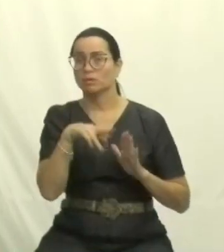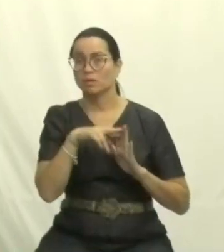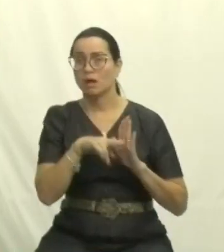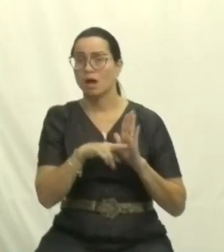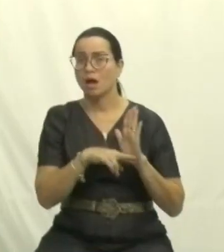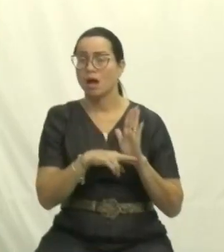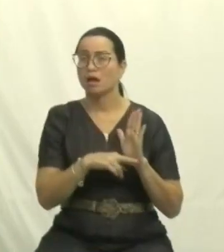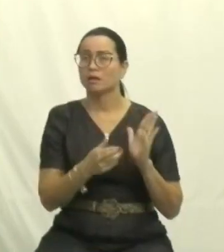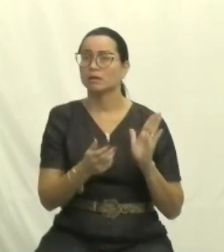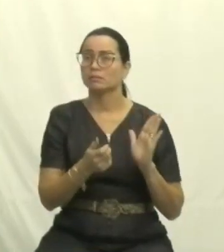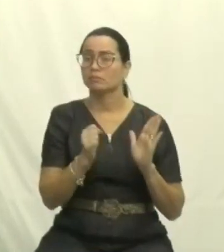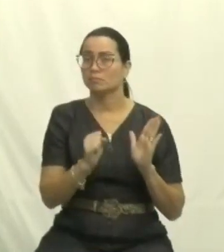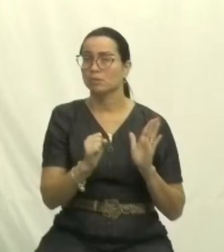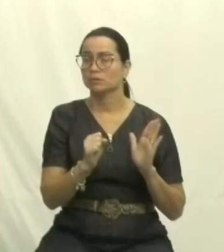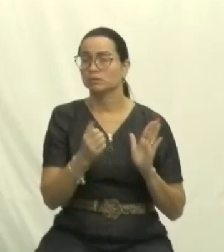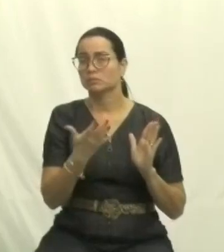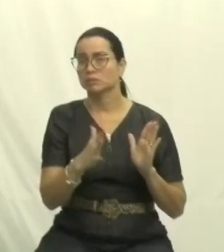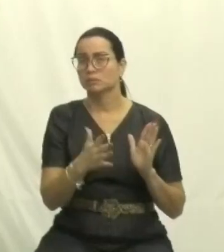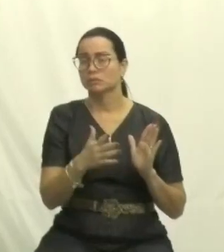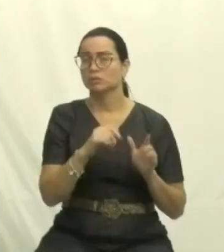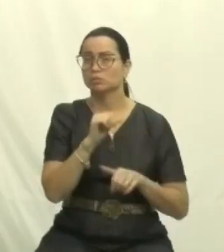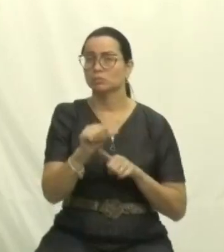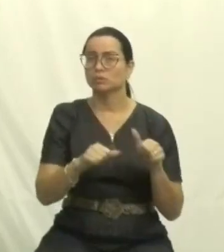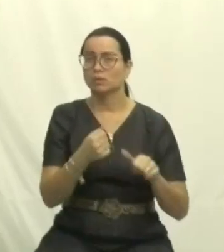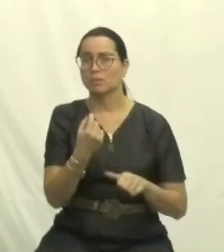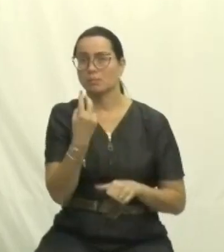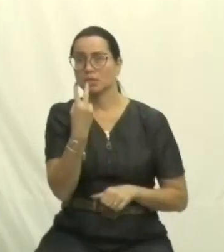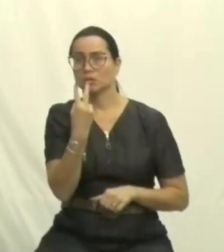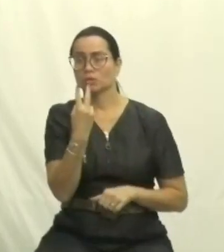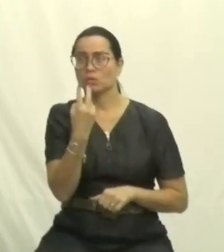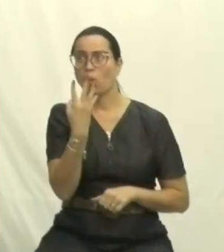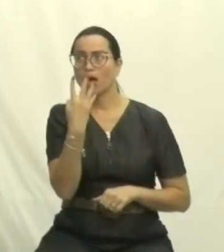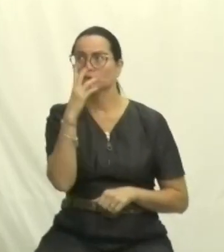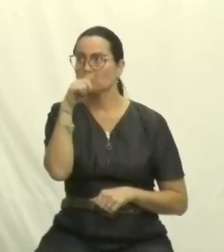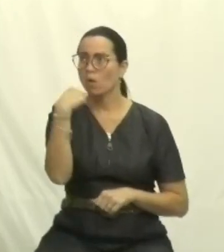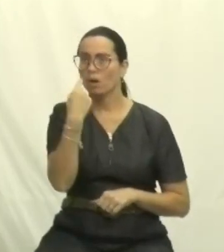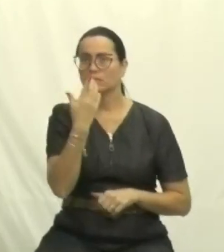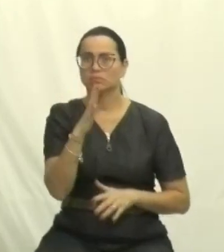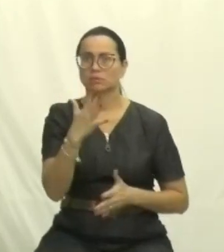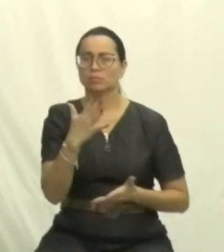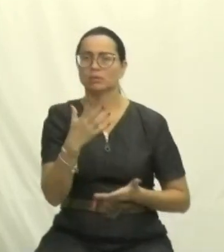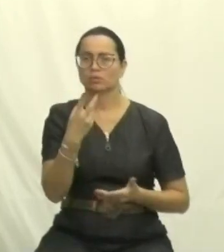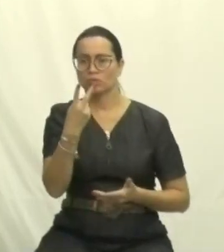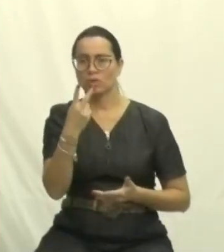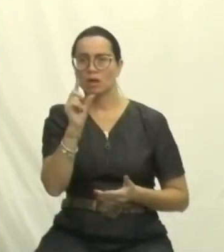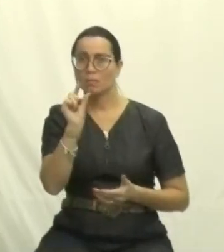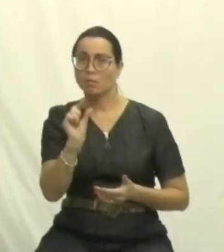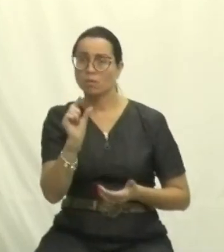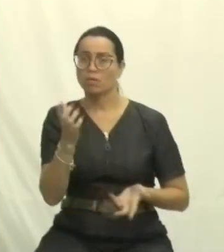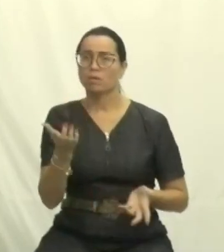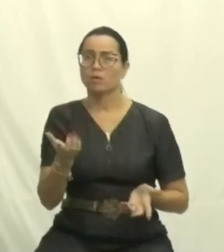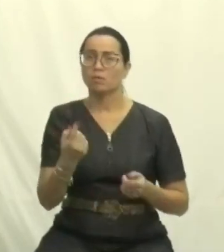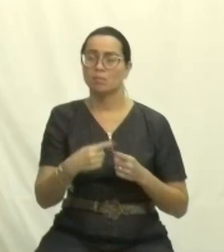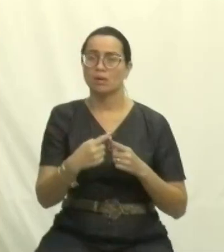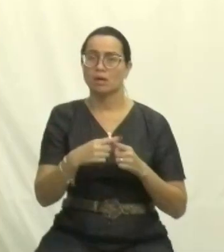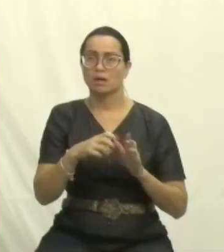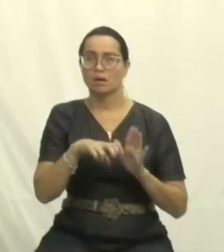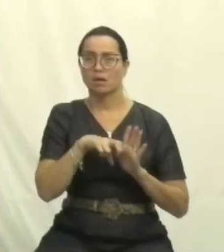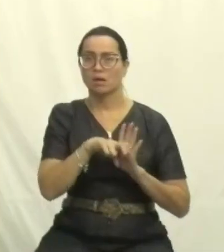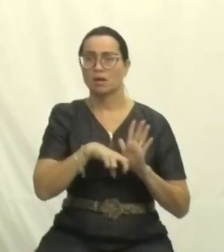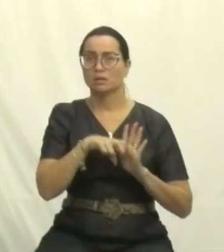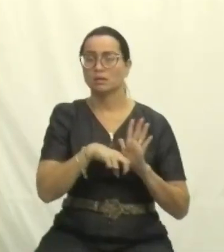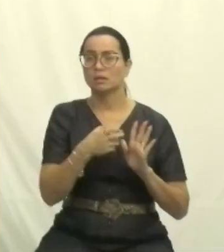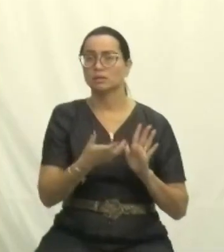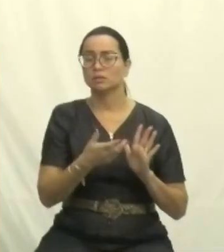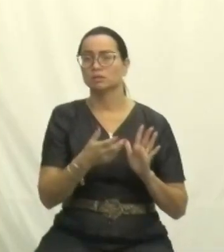possa, pelo menos, alterar para mais 2 horas, 4 horas no mínimo, né? Para que um cadeirante possa fazer qualquer tipo